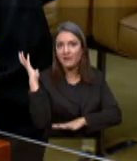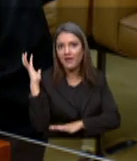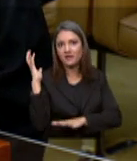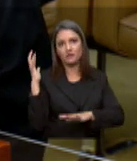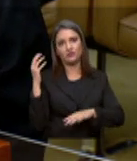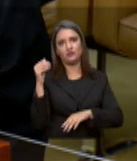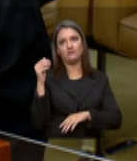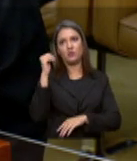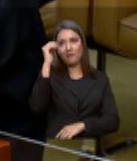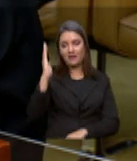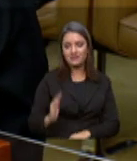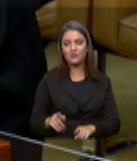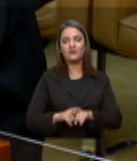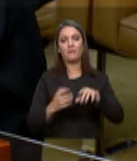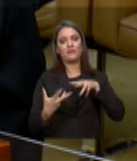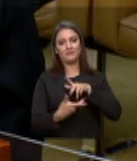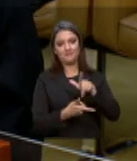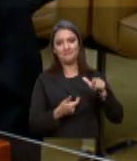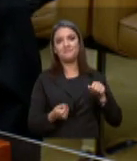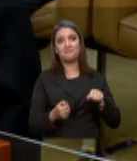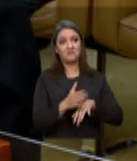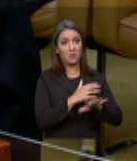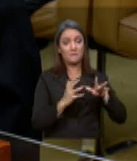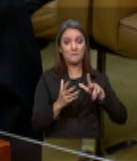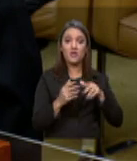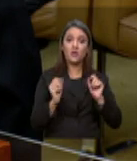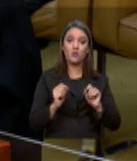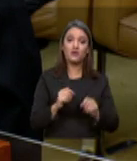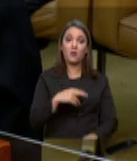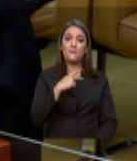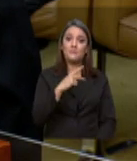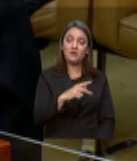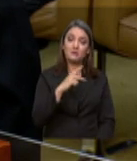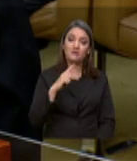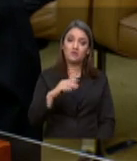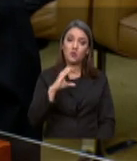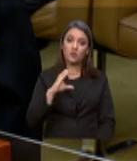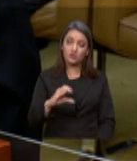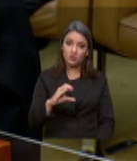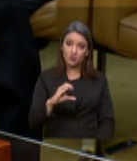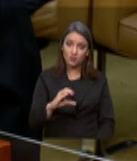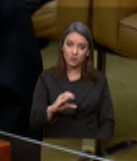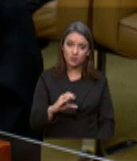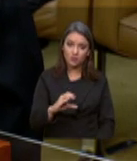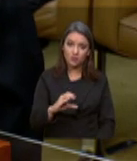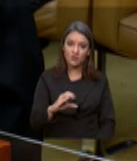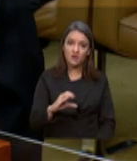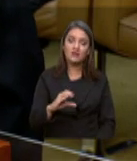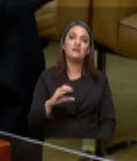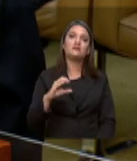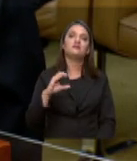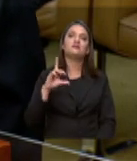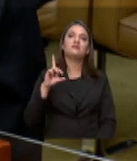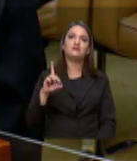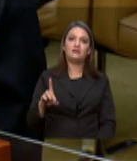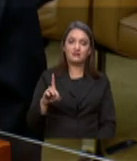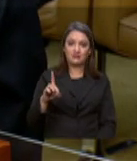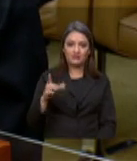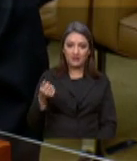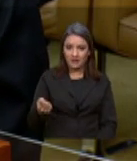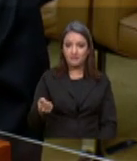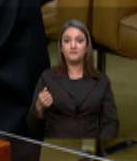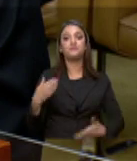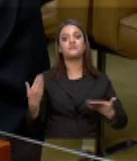reconhecido internacionalmente por todo o planeta, que é o nosso Plano de Prevenção e Controle dos Desmatamentos na Amazônia, né? E